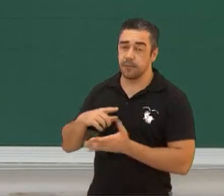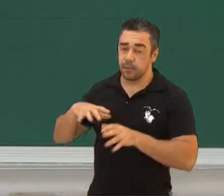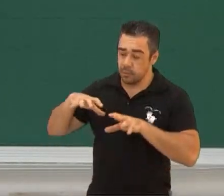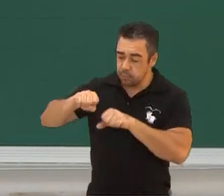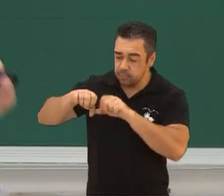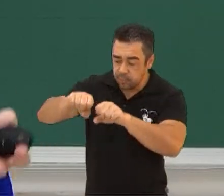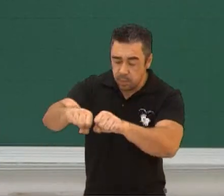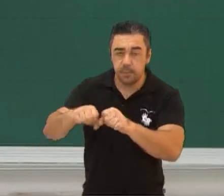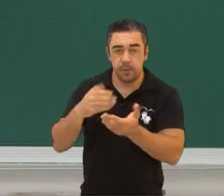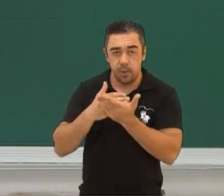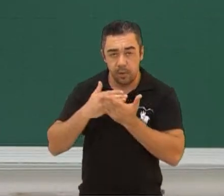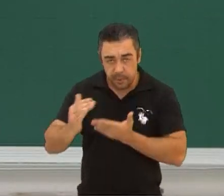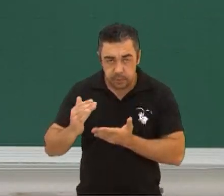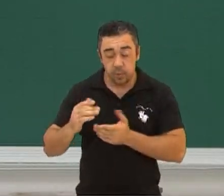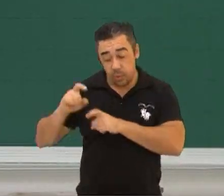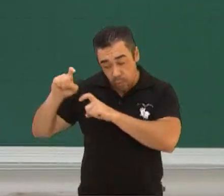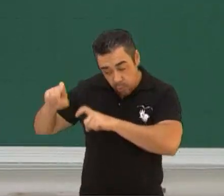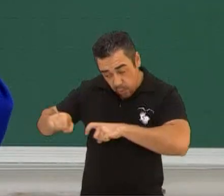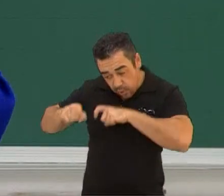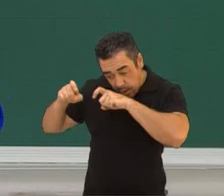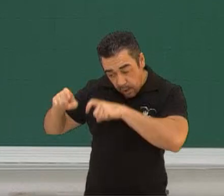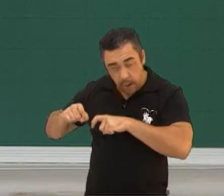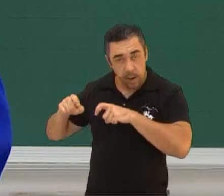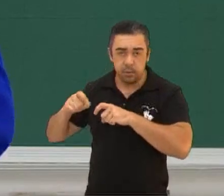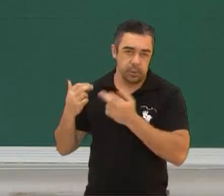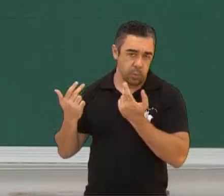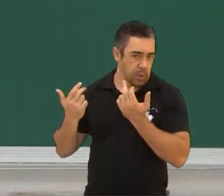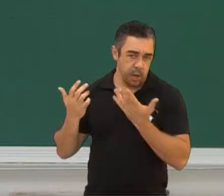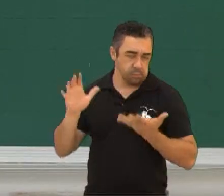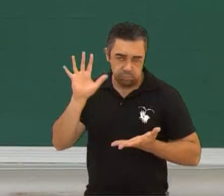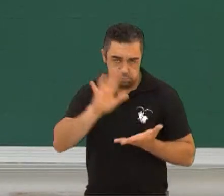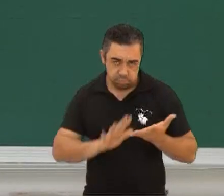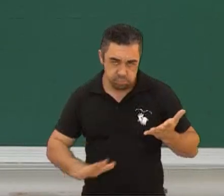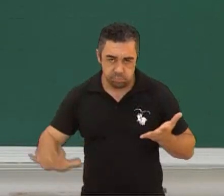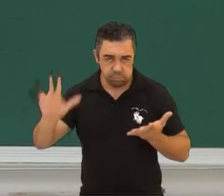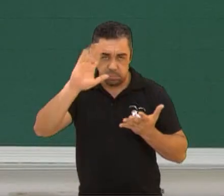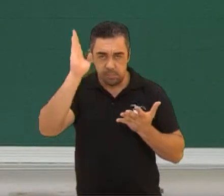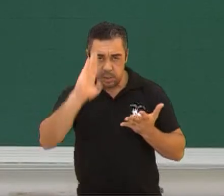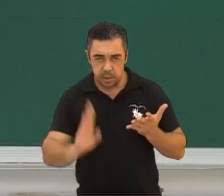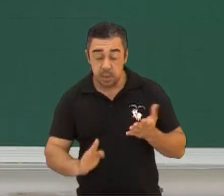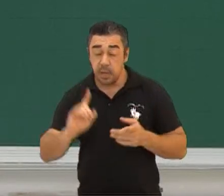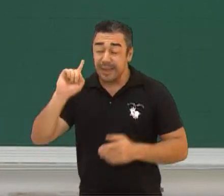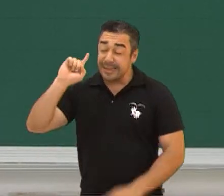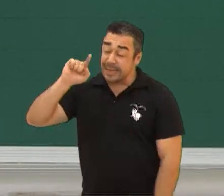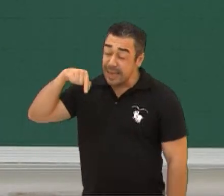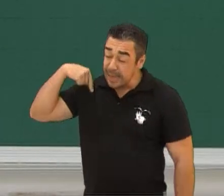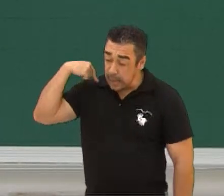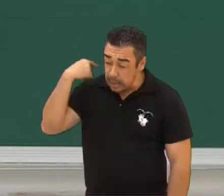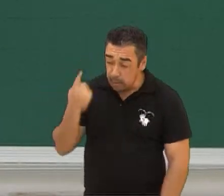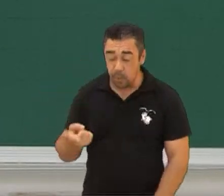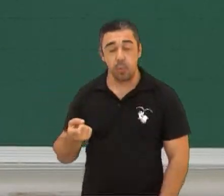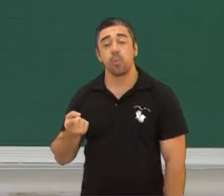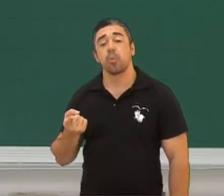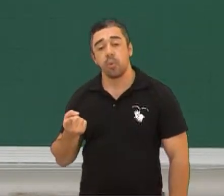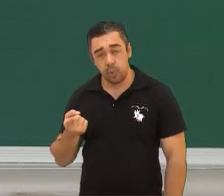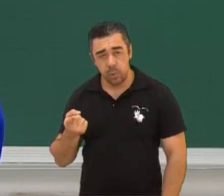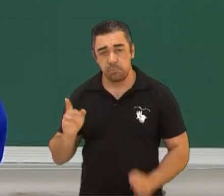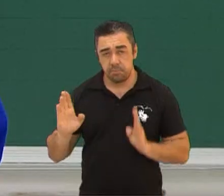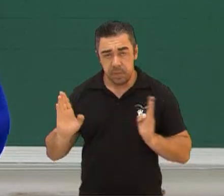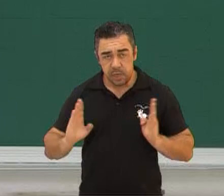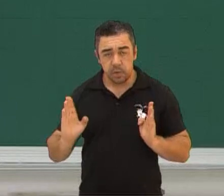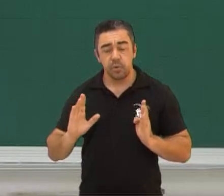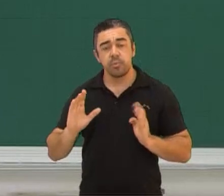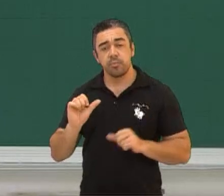ocupação, inicialmente rural, como em todo o Brasil, e que depois de um certo momento passou a